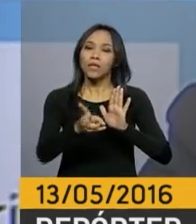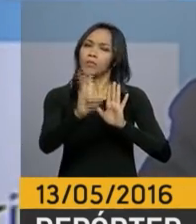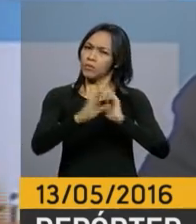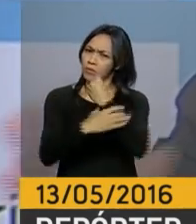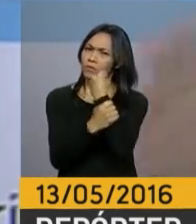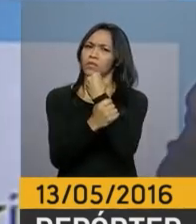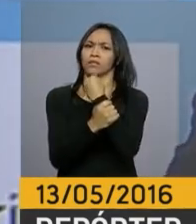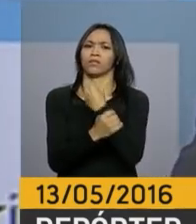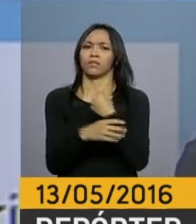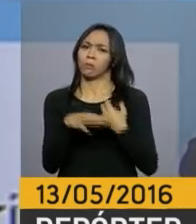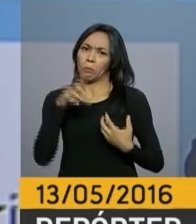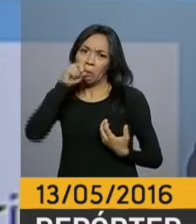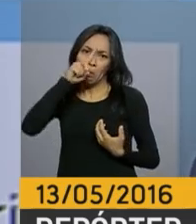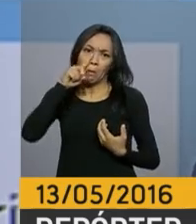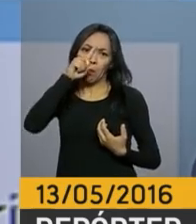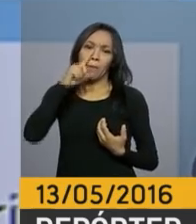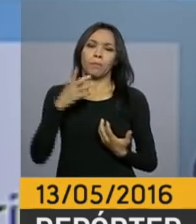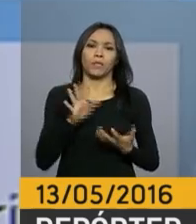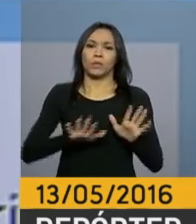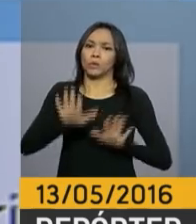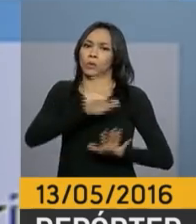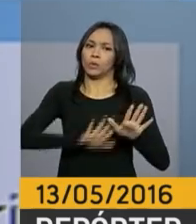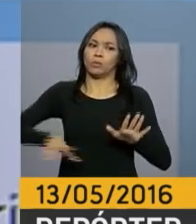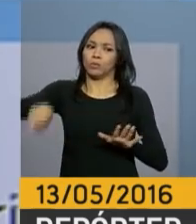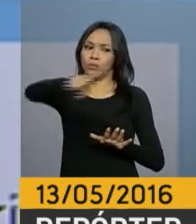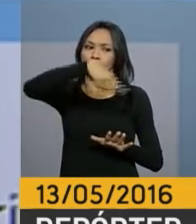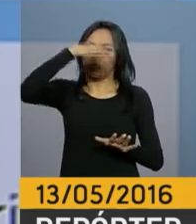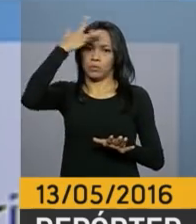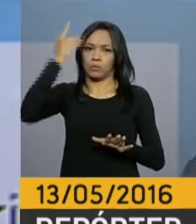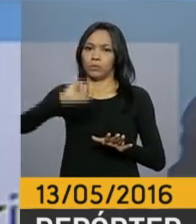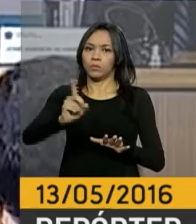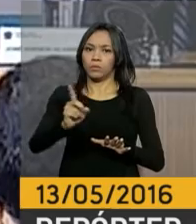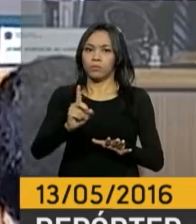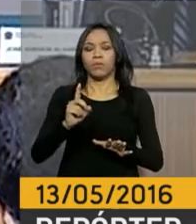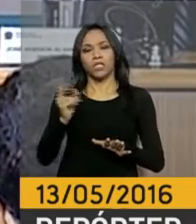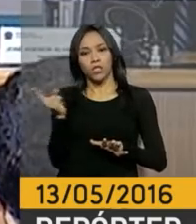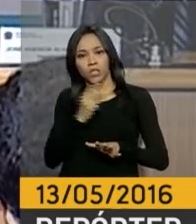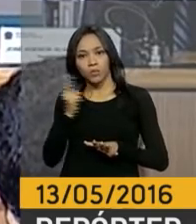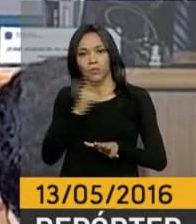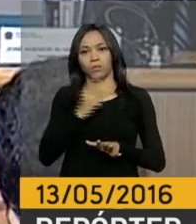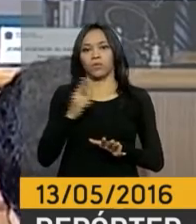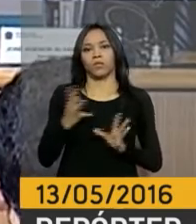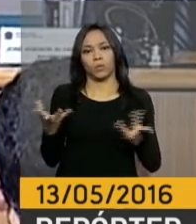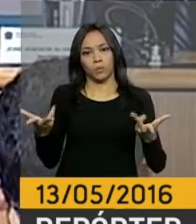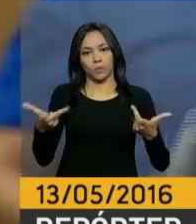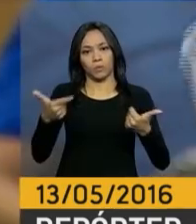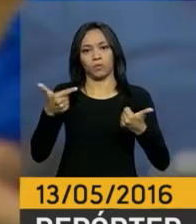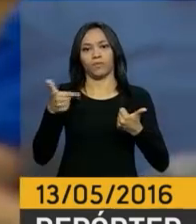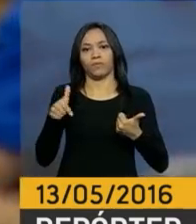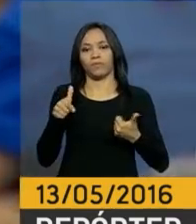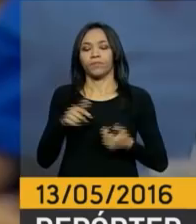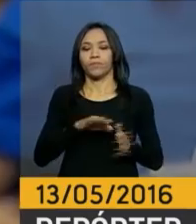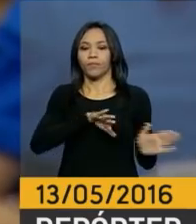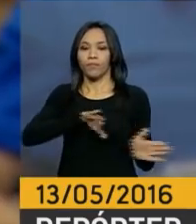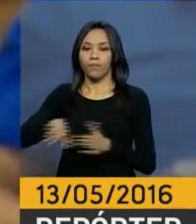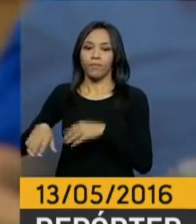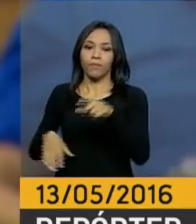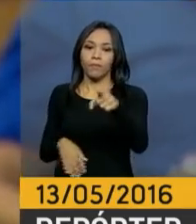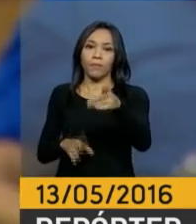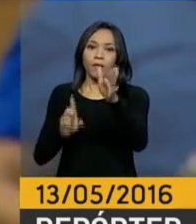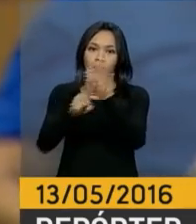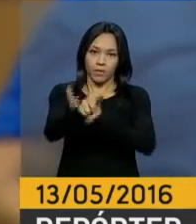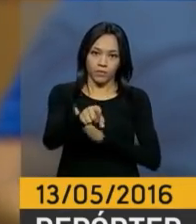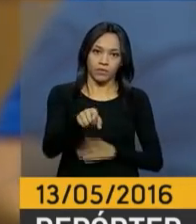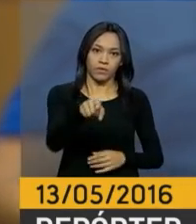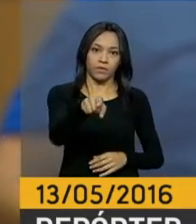Consumidor nós acelerarmos e agilizarmos os procedimentos Ministro Natália cancin aqui da Folha de São